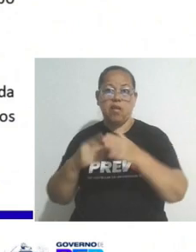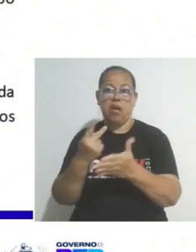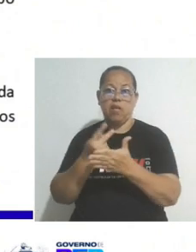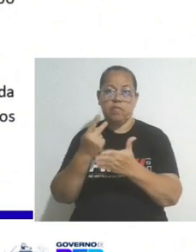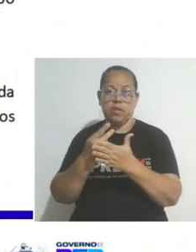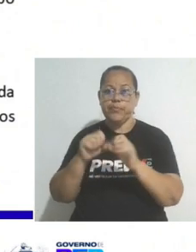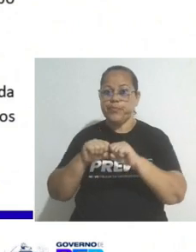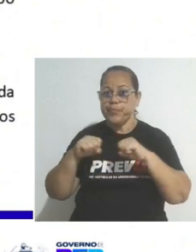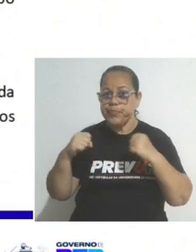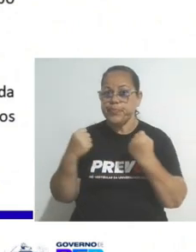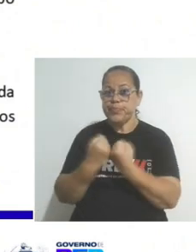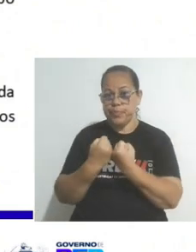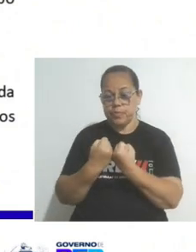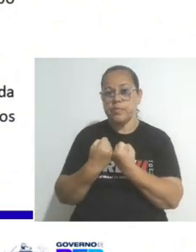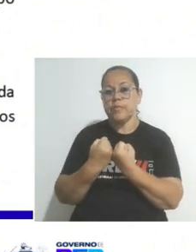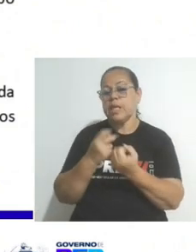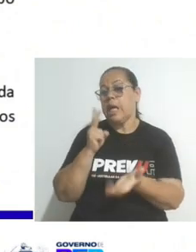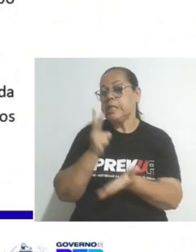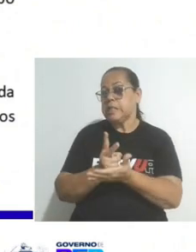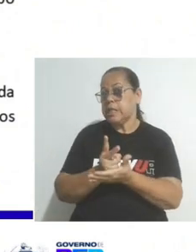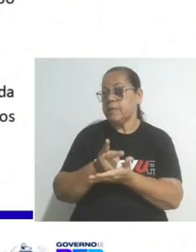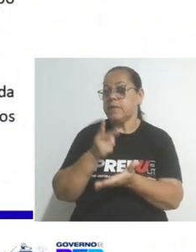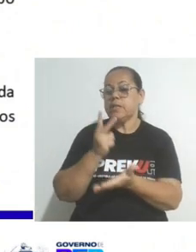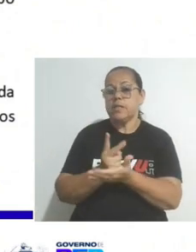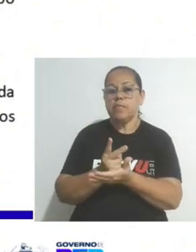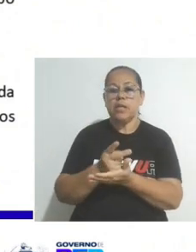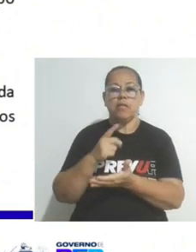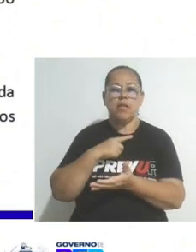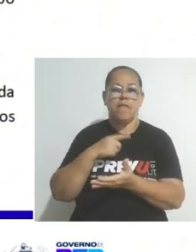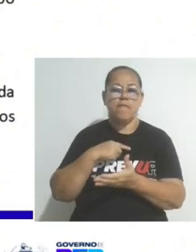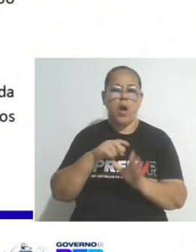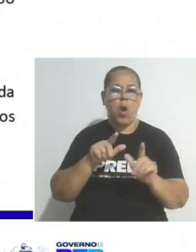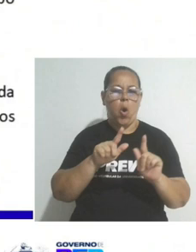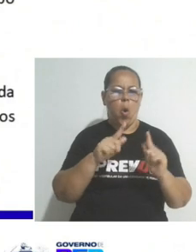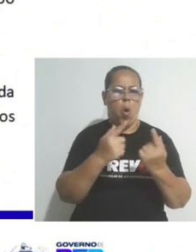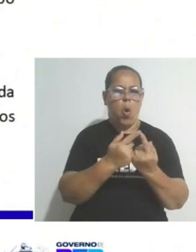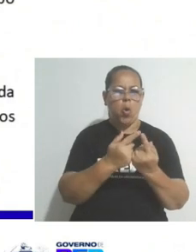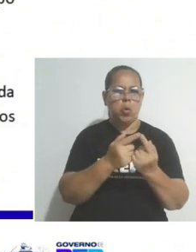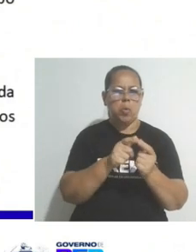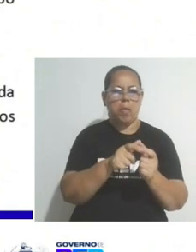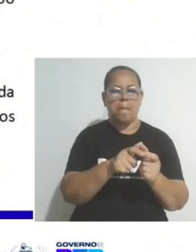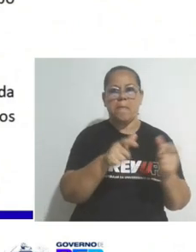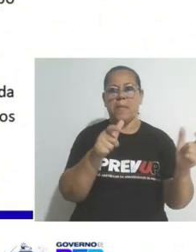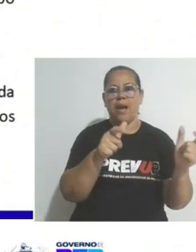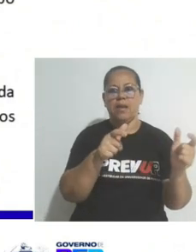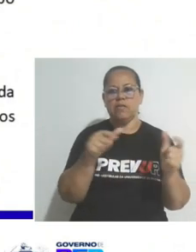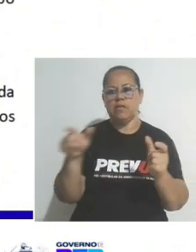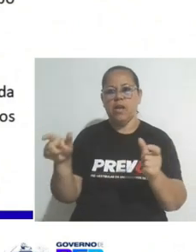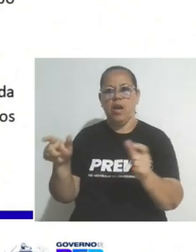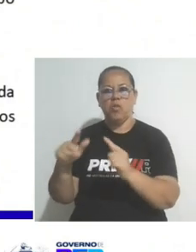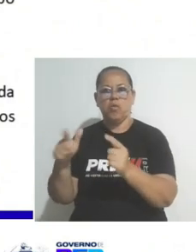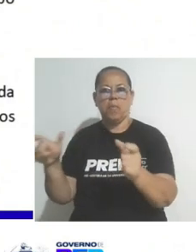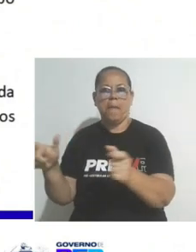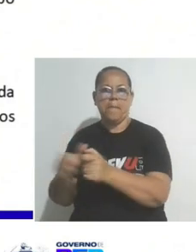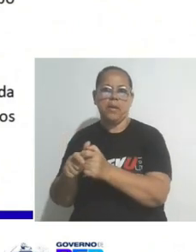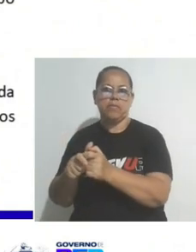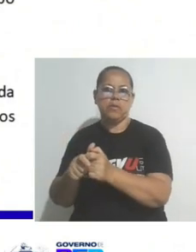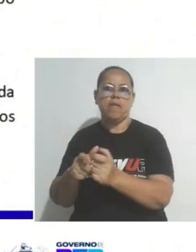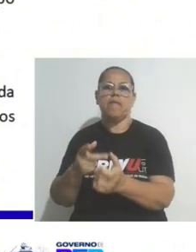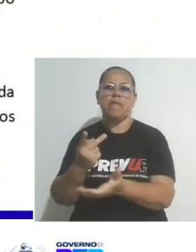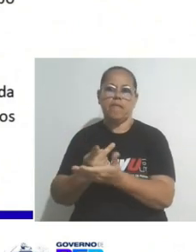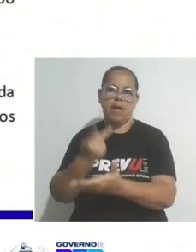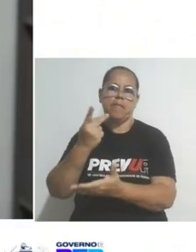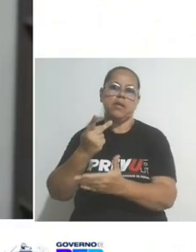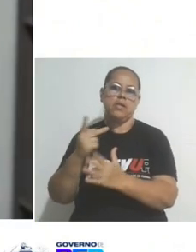sociedade sempre que houver o privilégio de um grupo em detrimento do outro haverá conflito